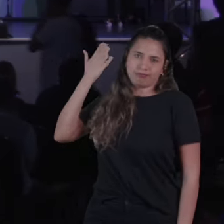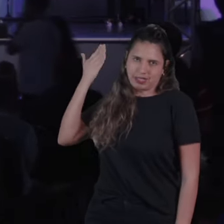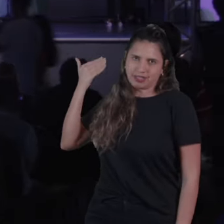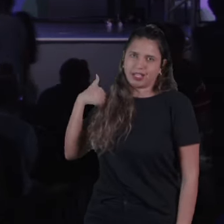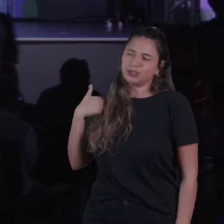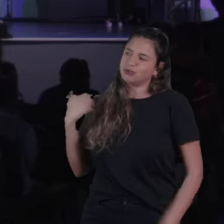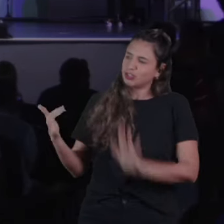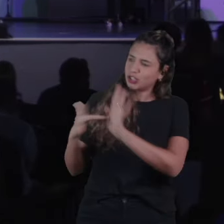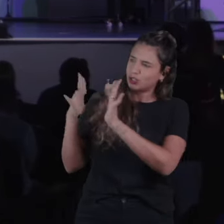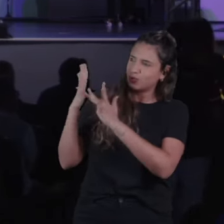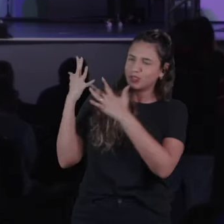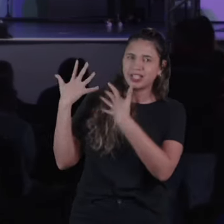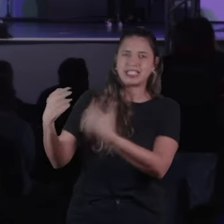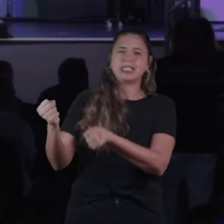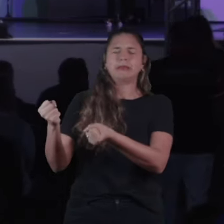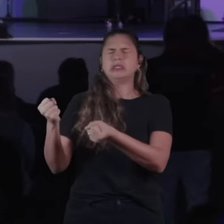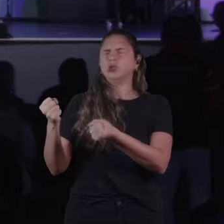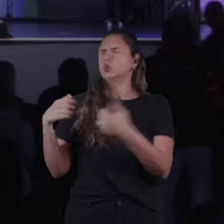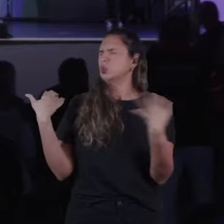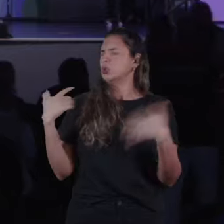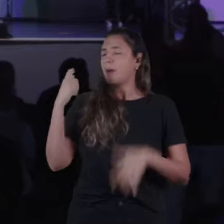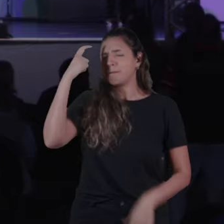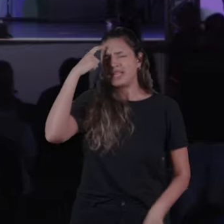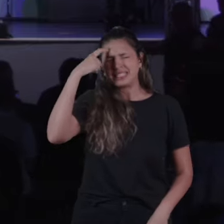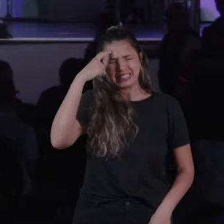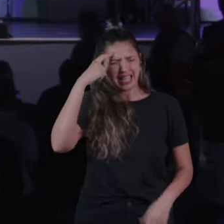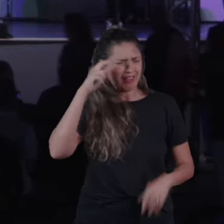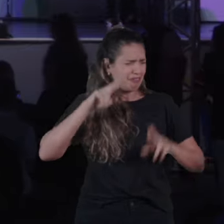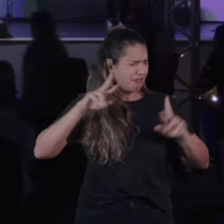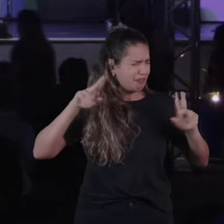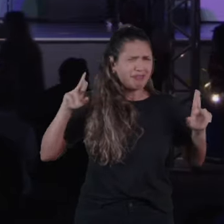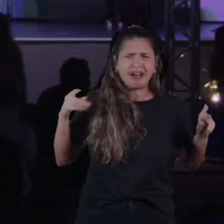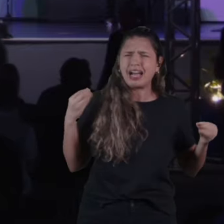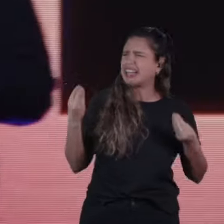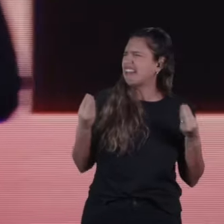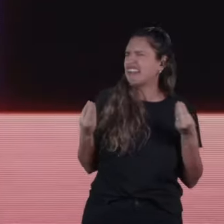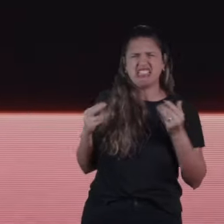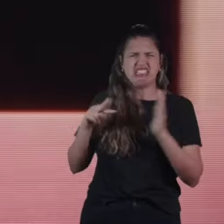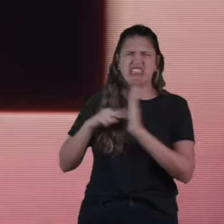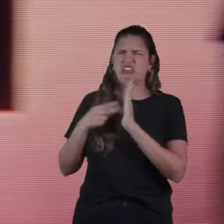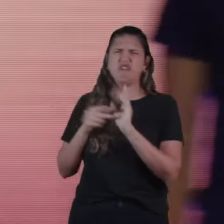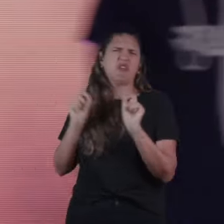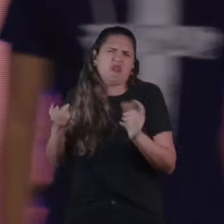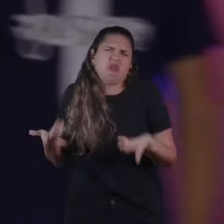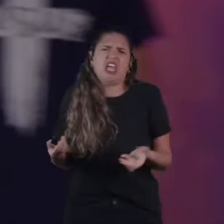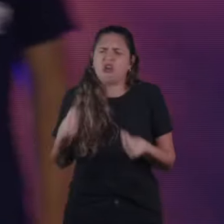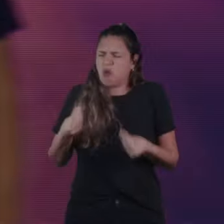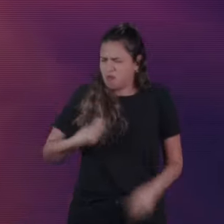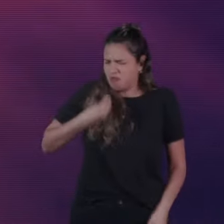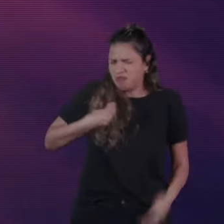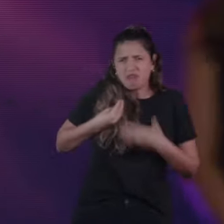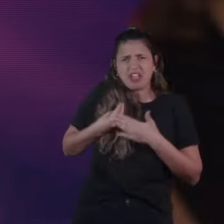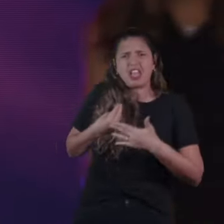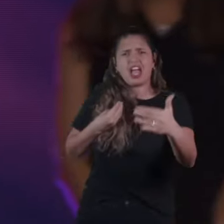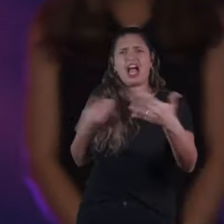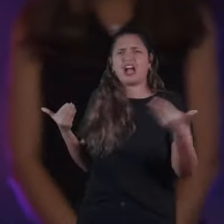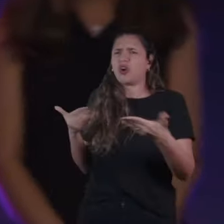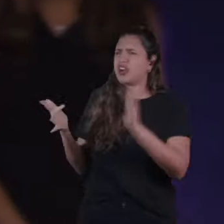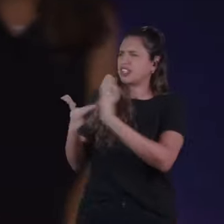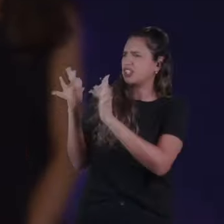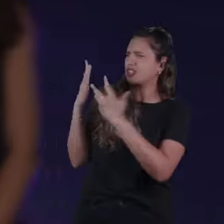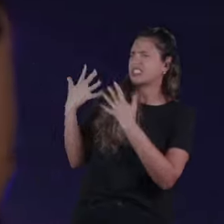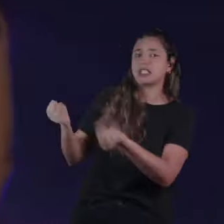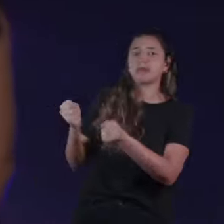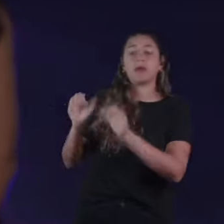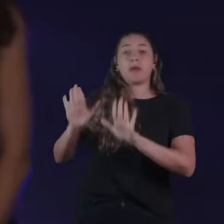vida para Jesus. Tantos pensamentos passavam pela minha mente: o que que significa isso? O que que vai ser daqui para frente? Mas eu disse: Senhor,